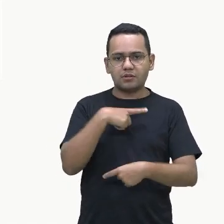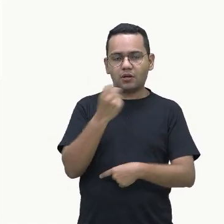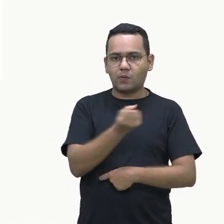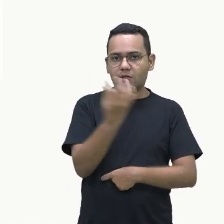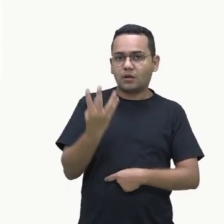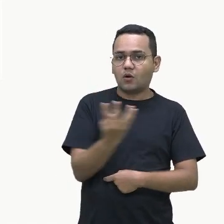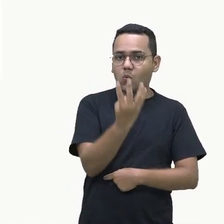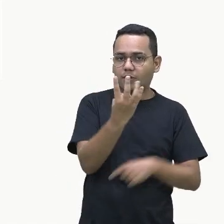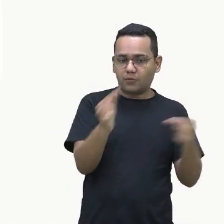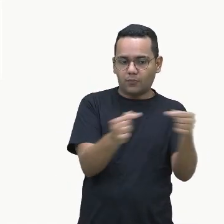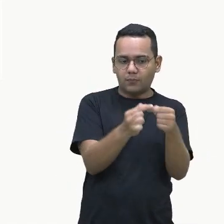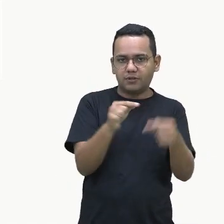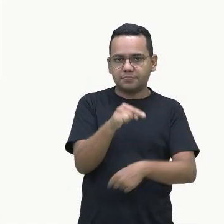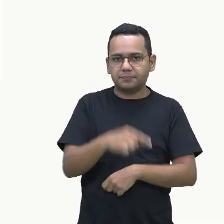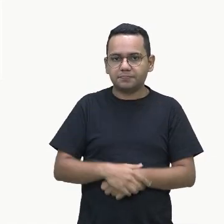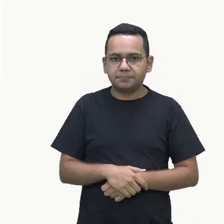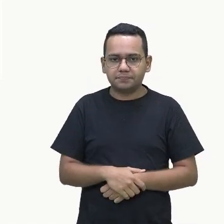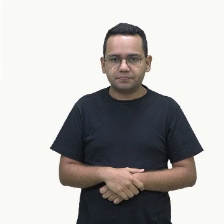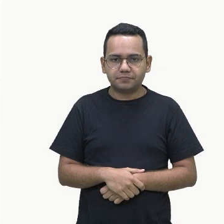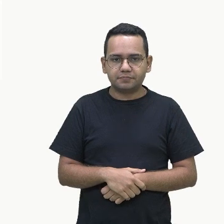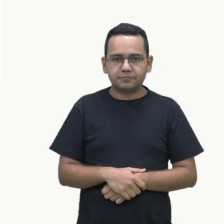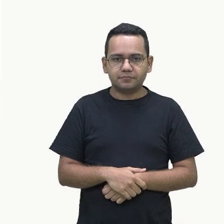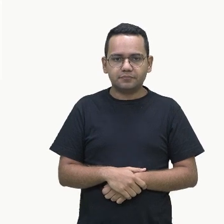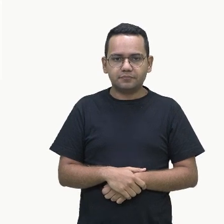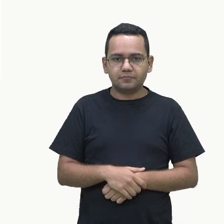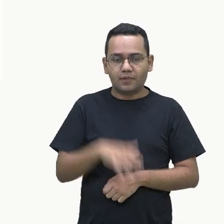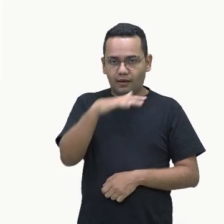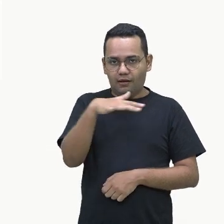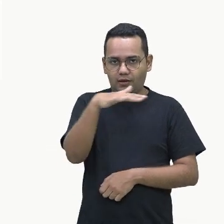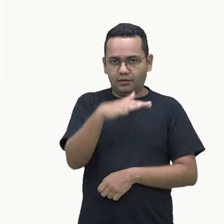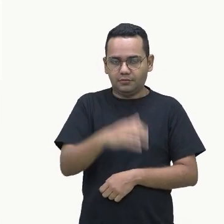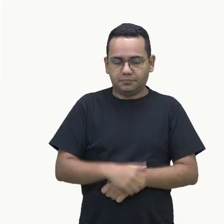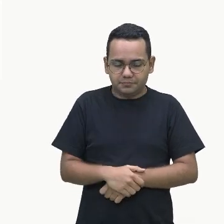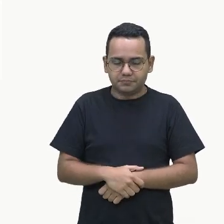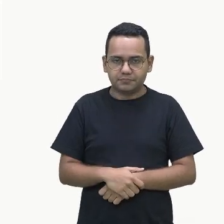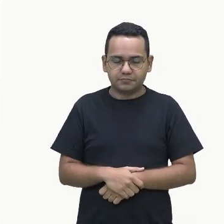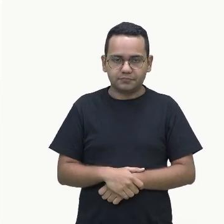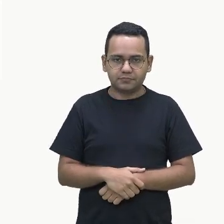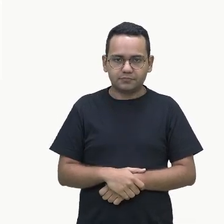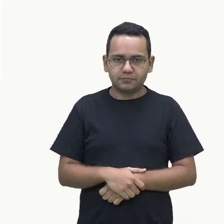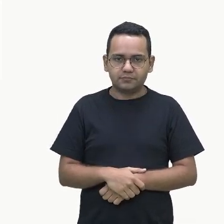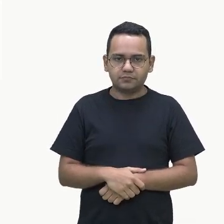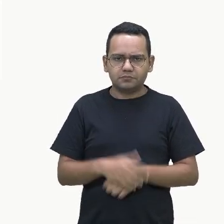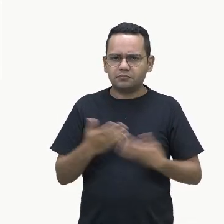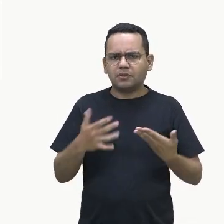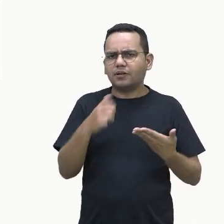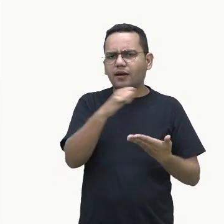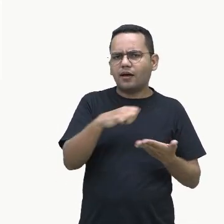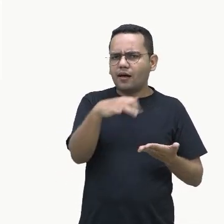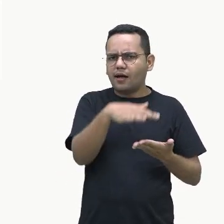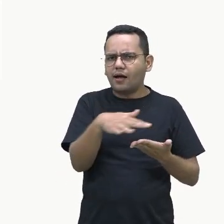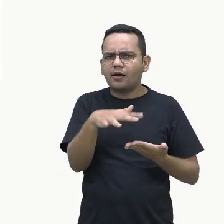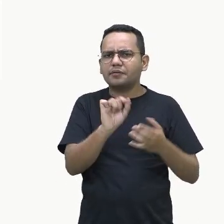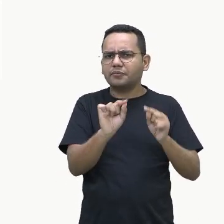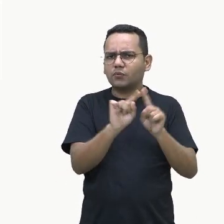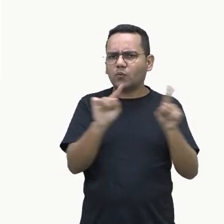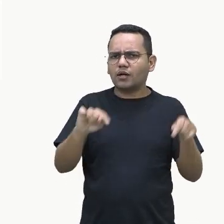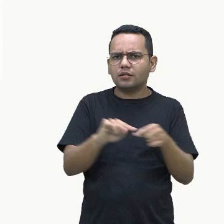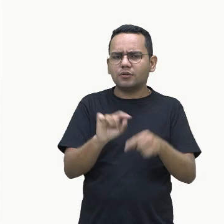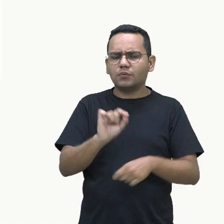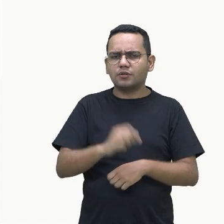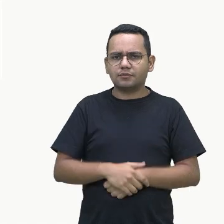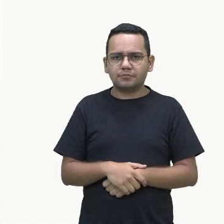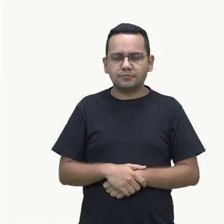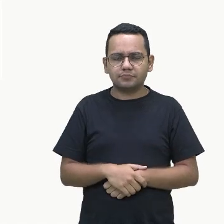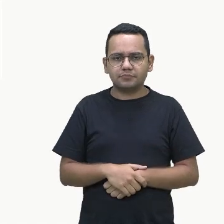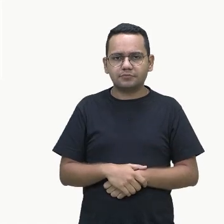4, né? Que é a área do quadrado, ok? O que é a área do quadrado? É lado ao